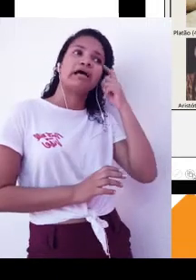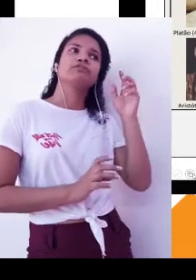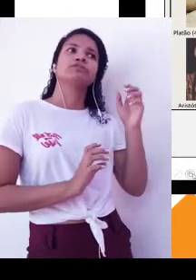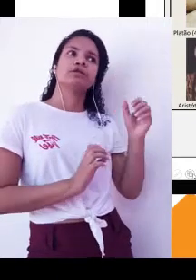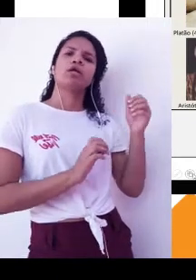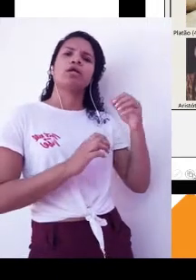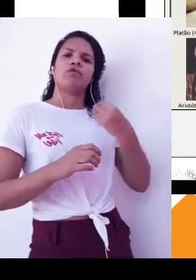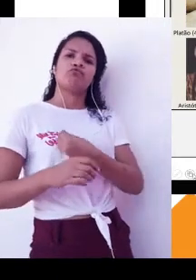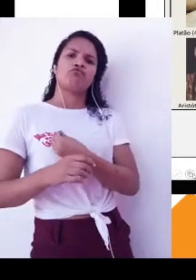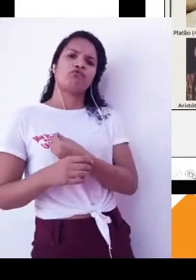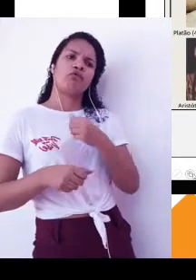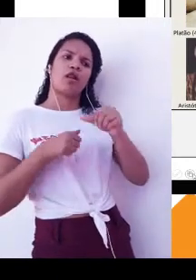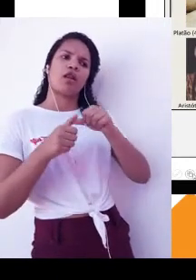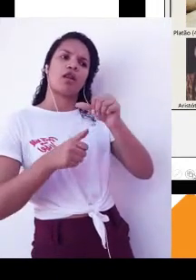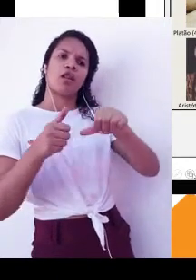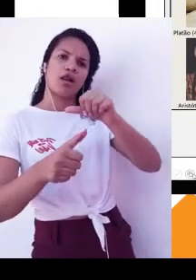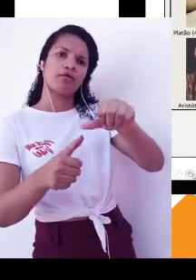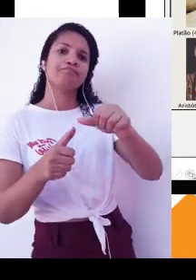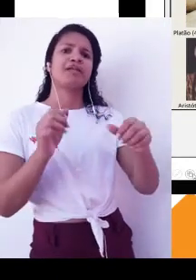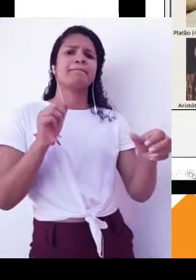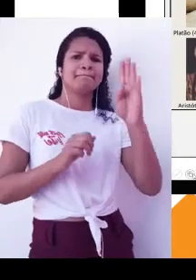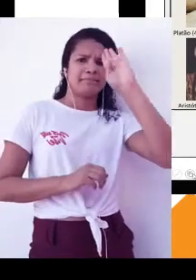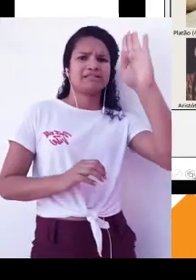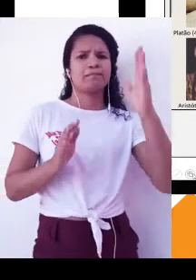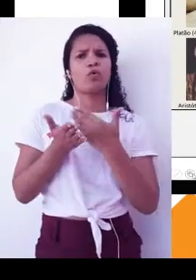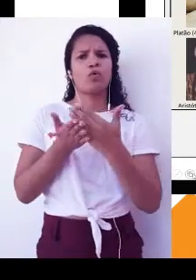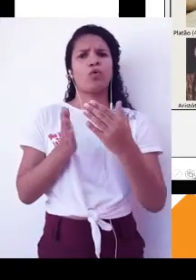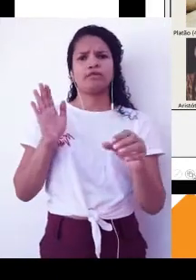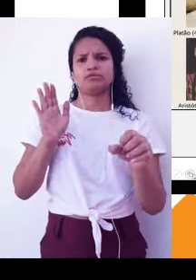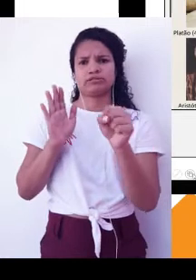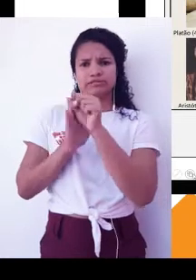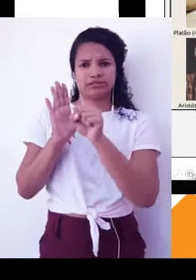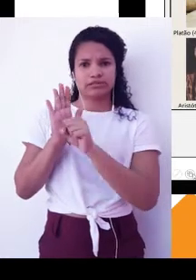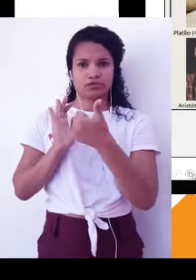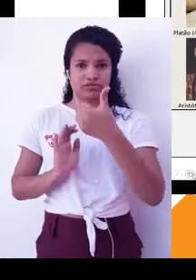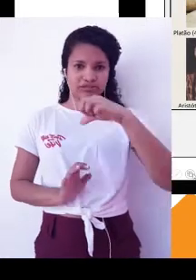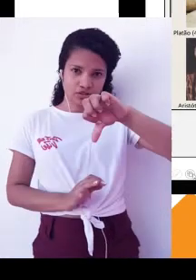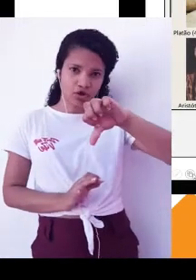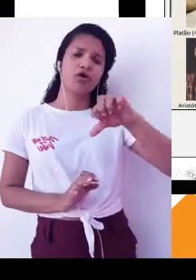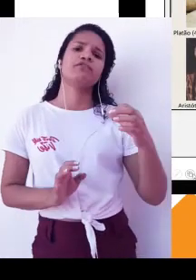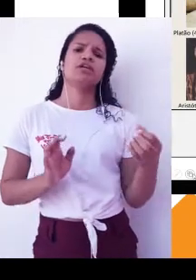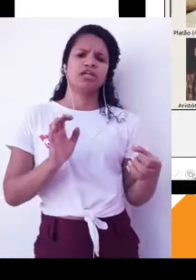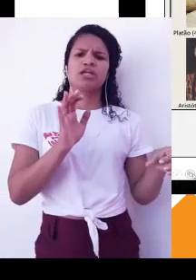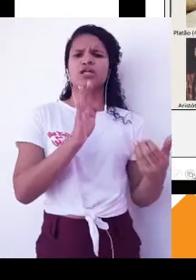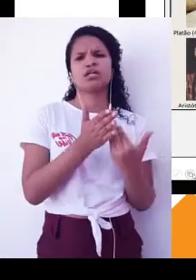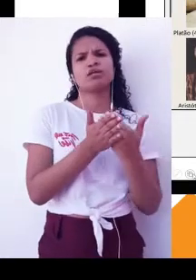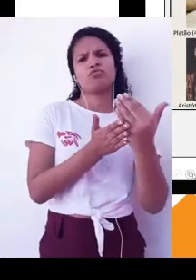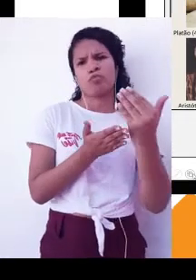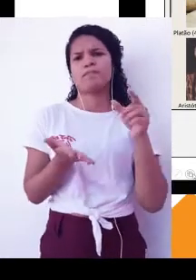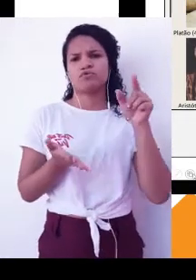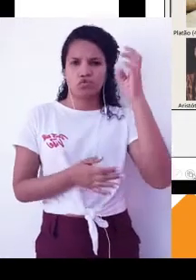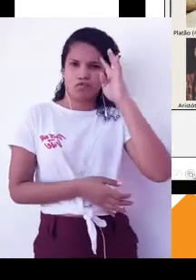século XIX, que foi o século no qual as primeiras teorias sobre evolução foram